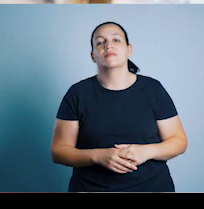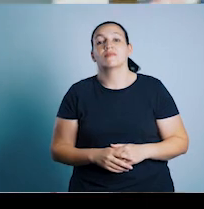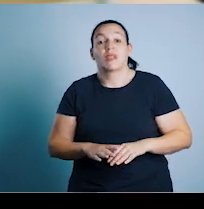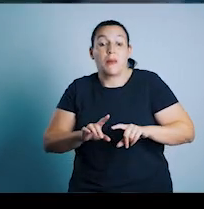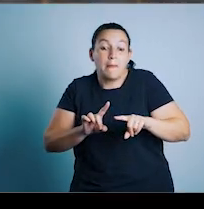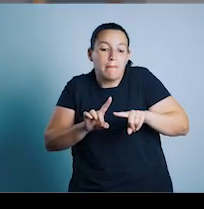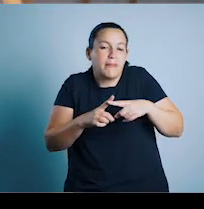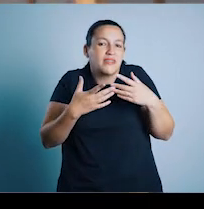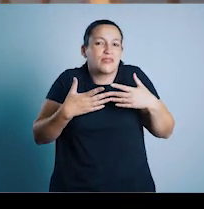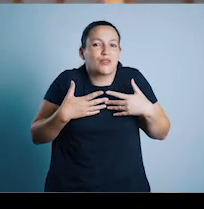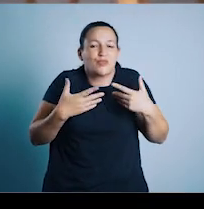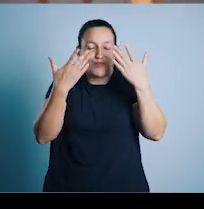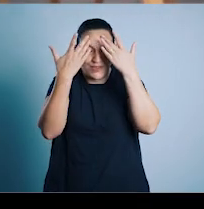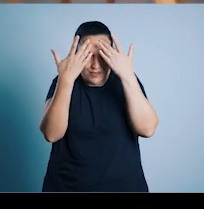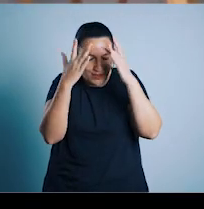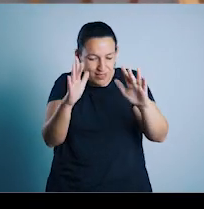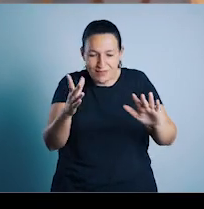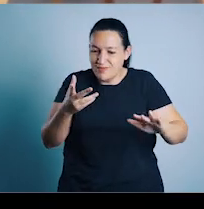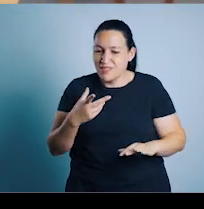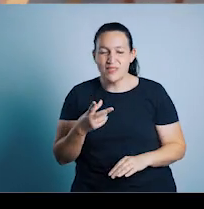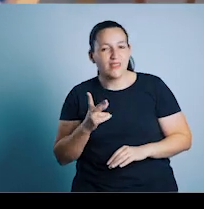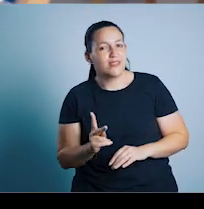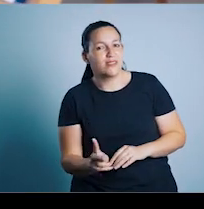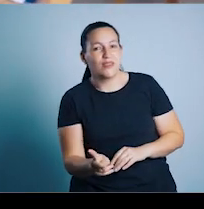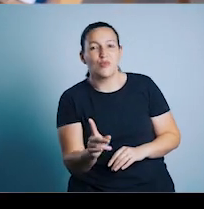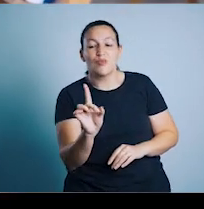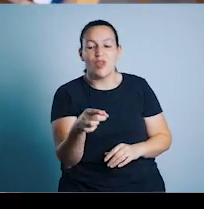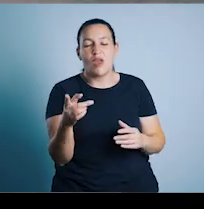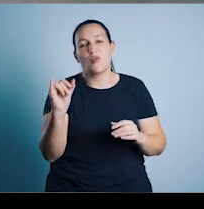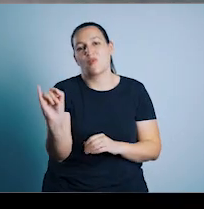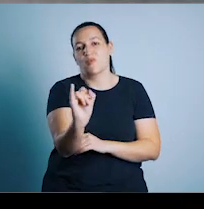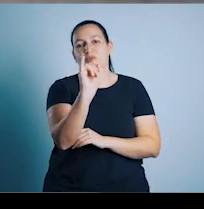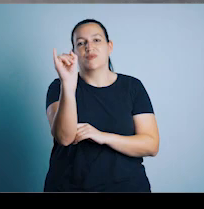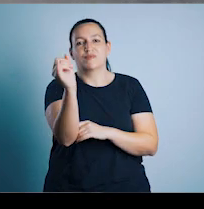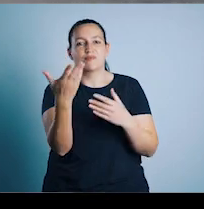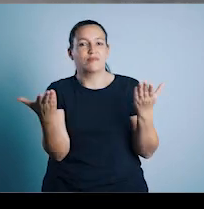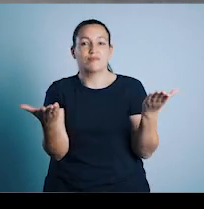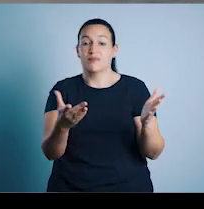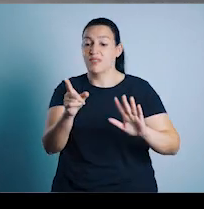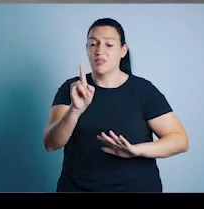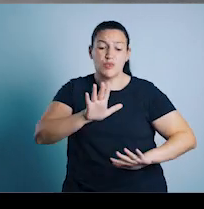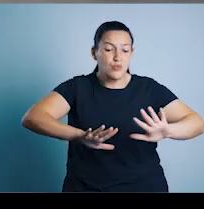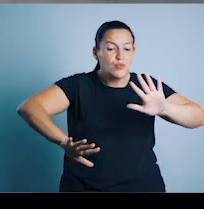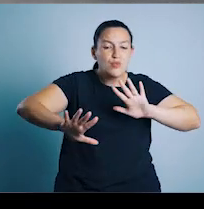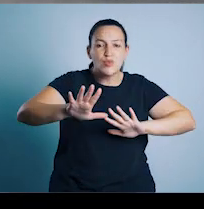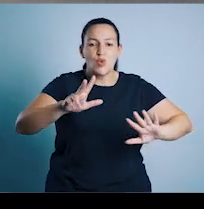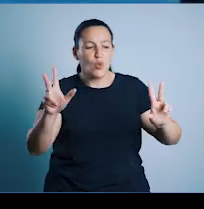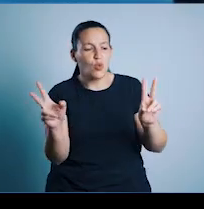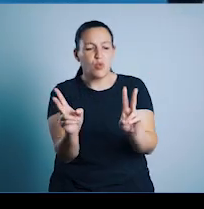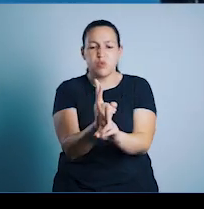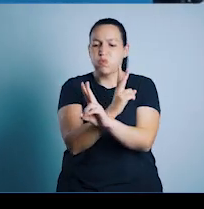vez, mas sei que mesmo eterno é o momento. Algum descuido